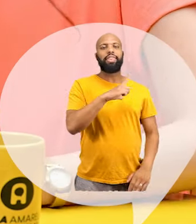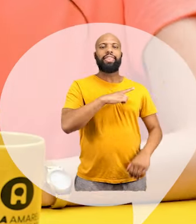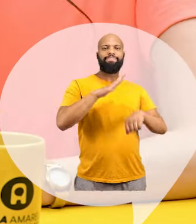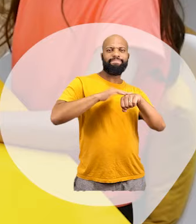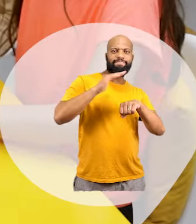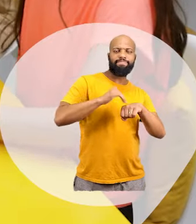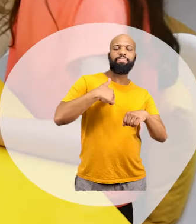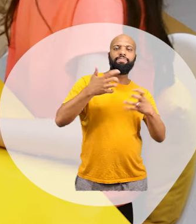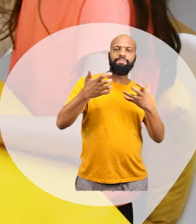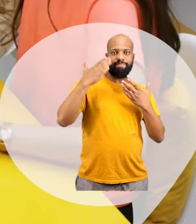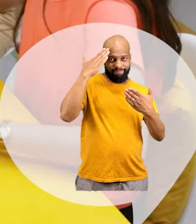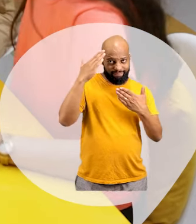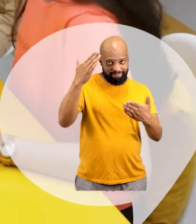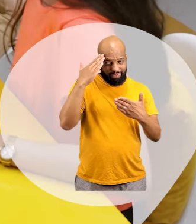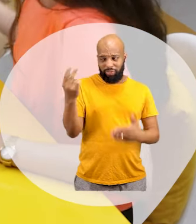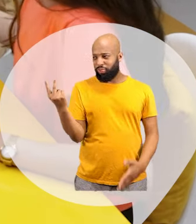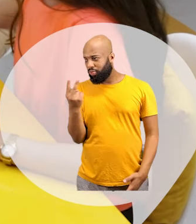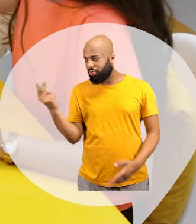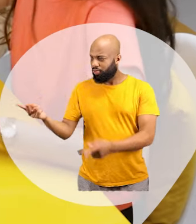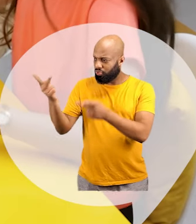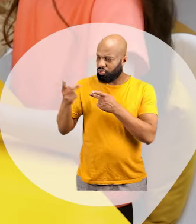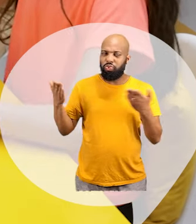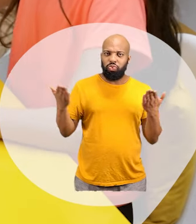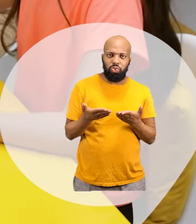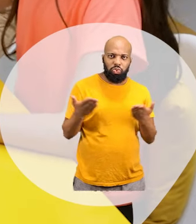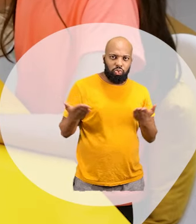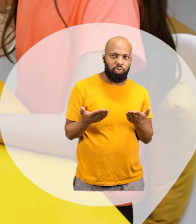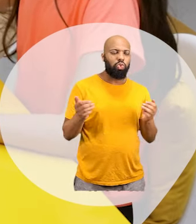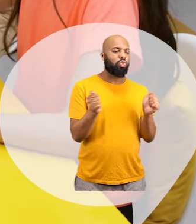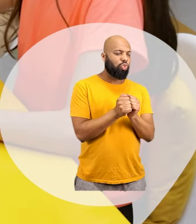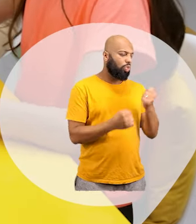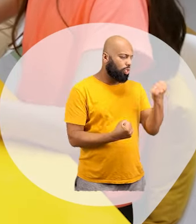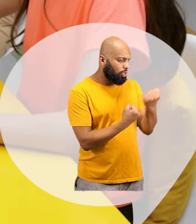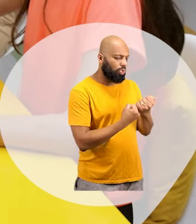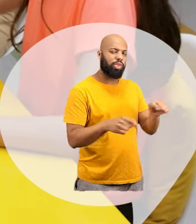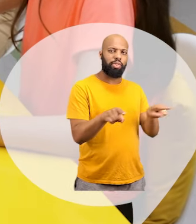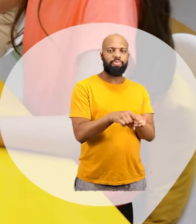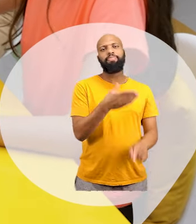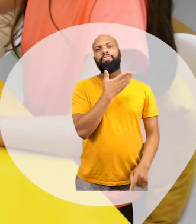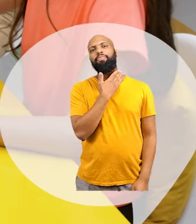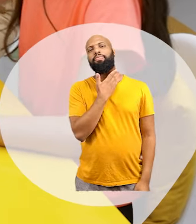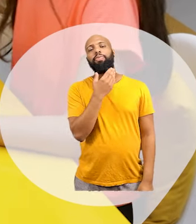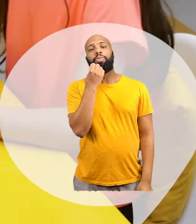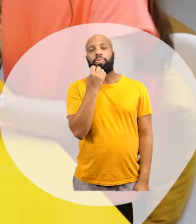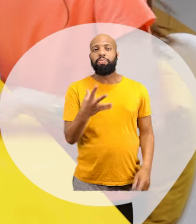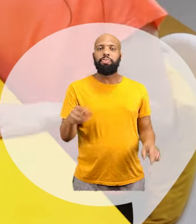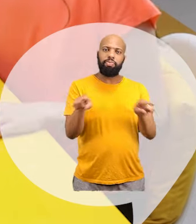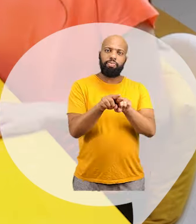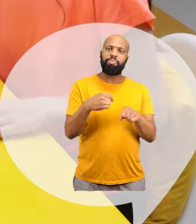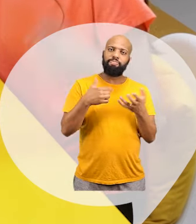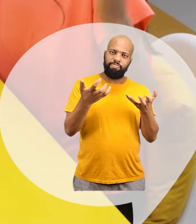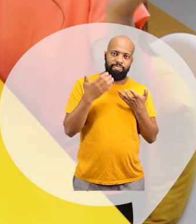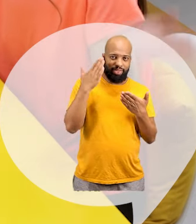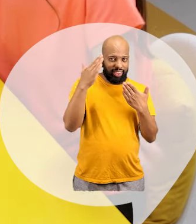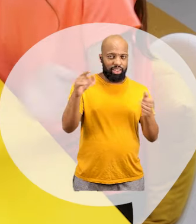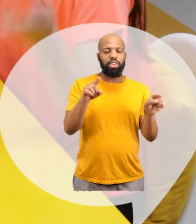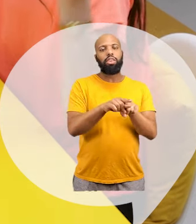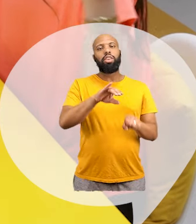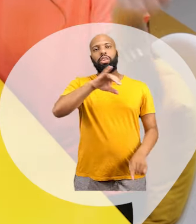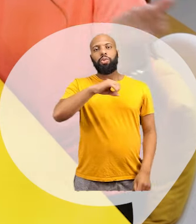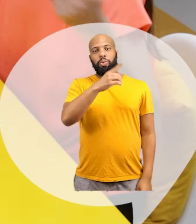Quero Agradecer li a Gabriela alho Por estarem aqui comprando a nossa mesa o nosso papo foi muito bom quero agradecer